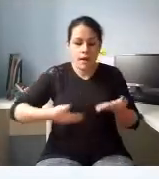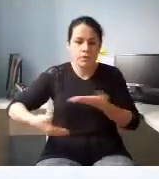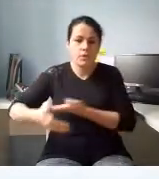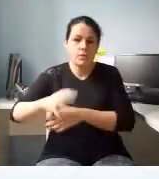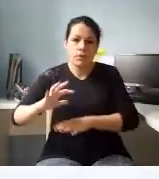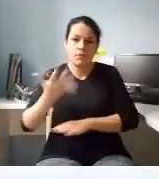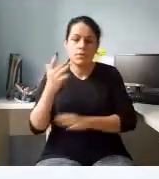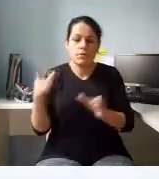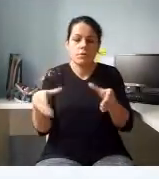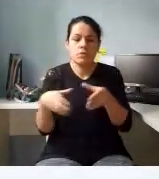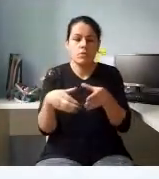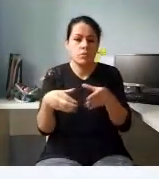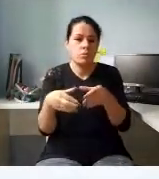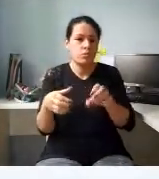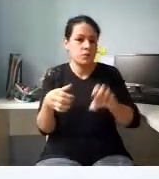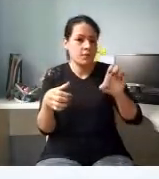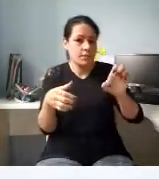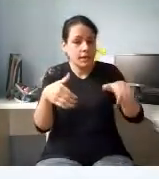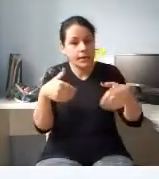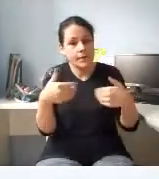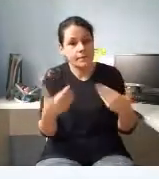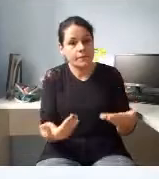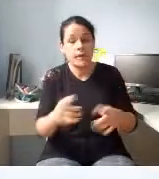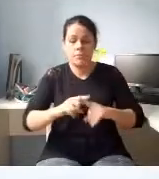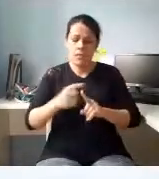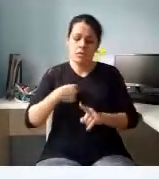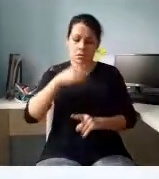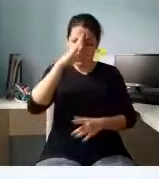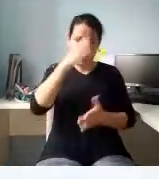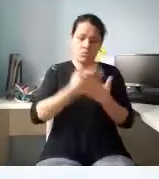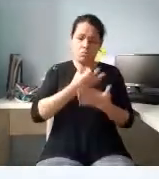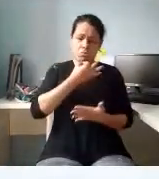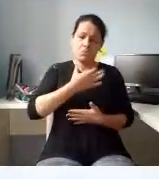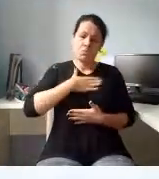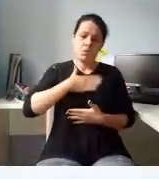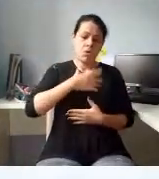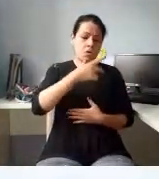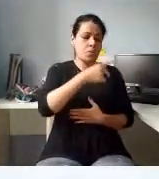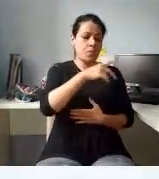Mas eu acredito que o PT venha